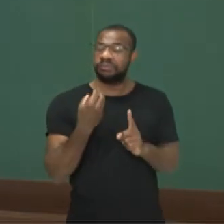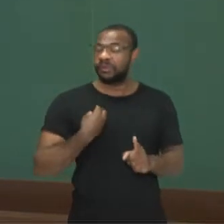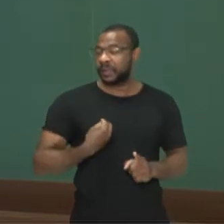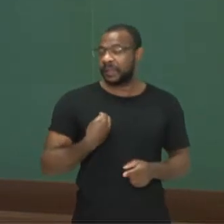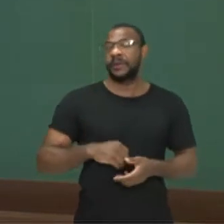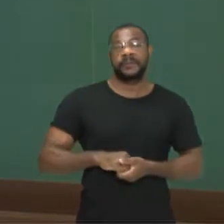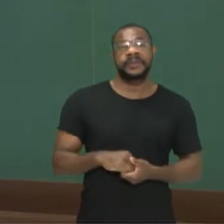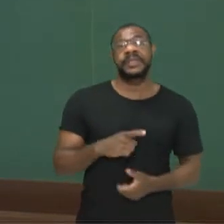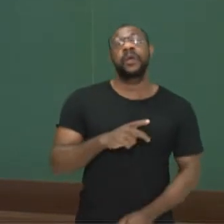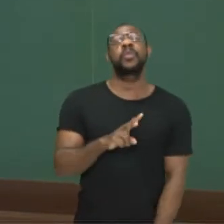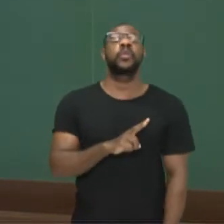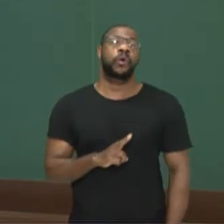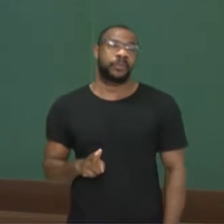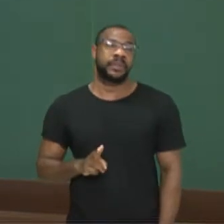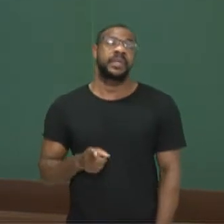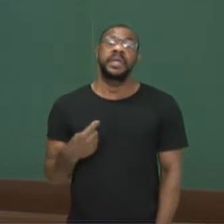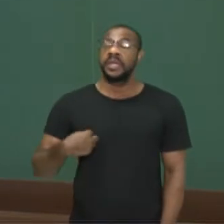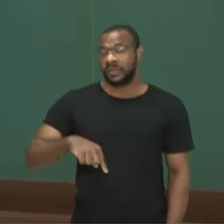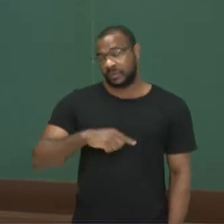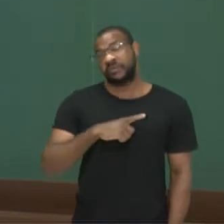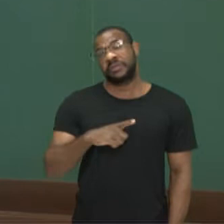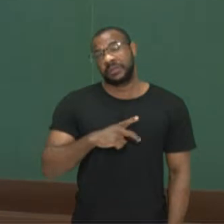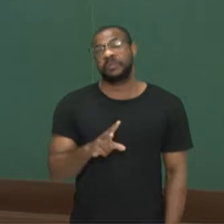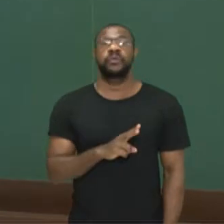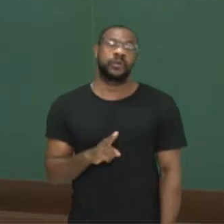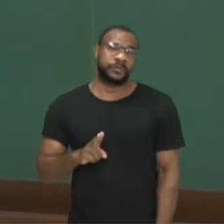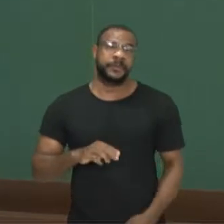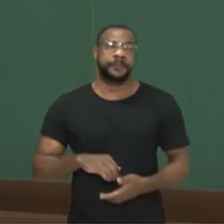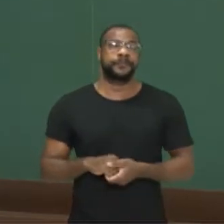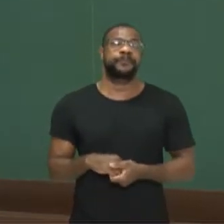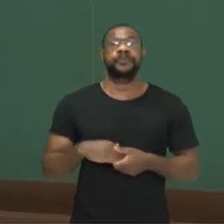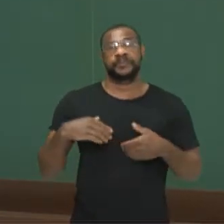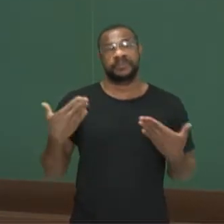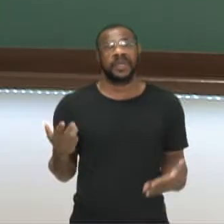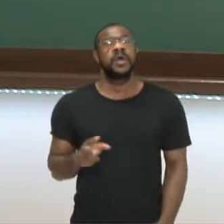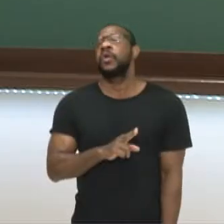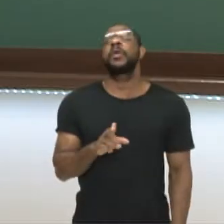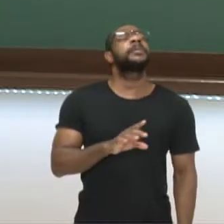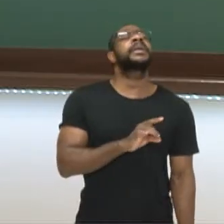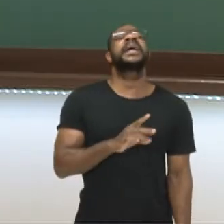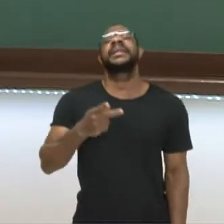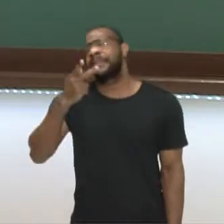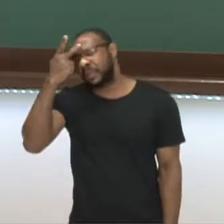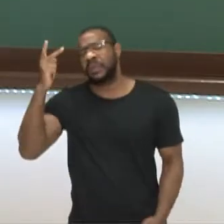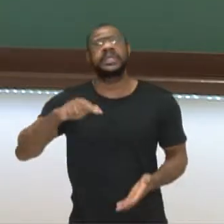ter um nome. E todos nós temos nome e sobrenome. O nome de cada pessoa